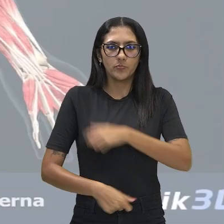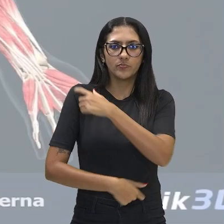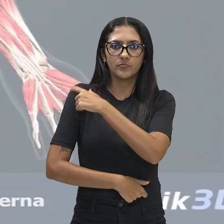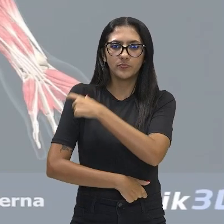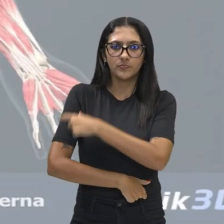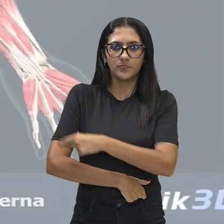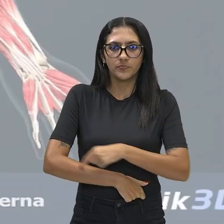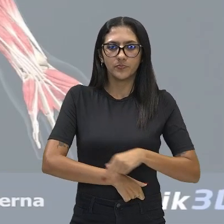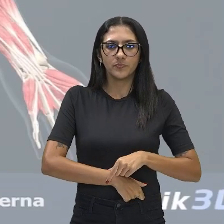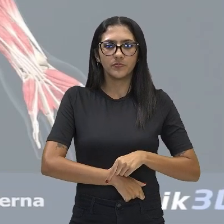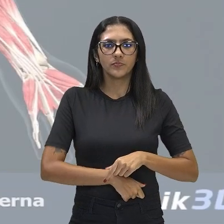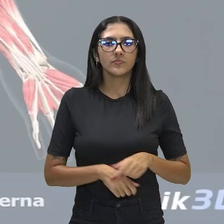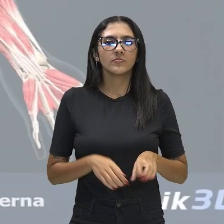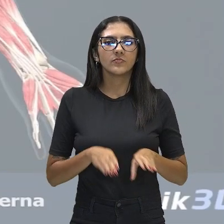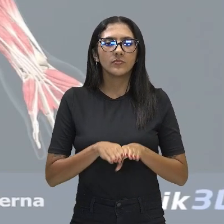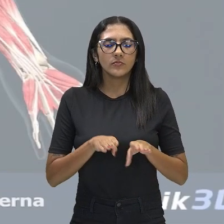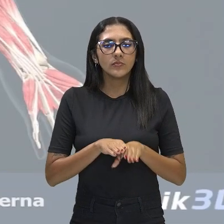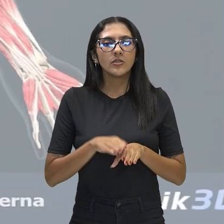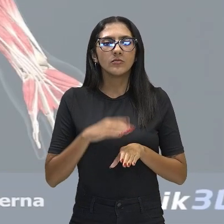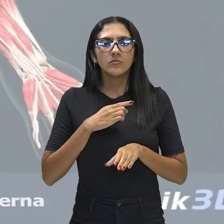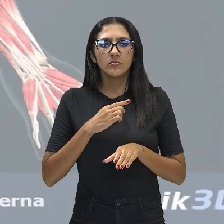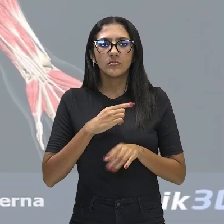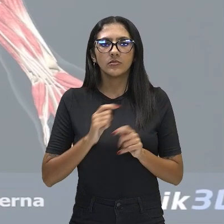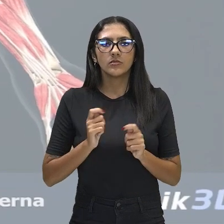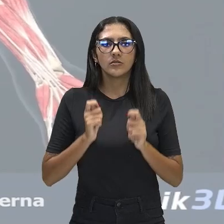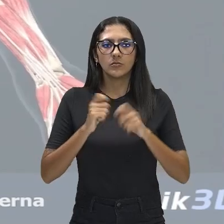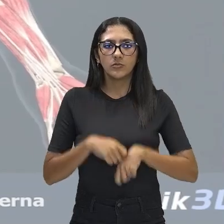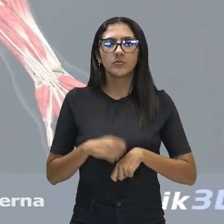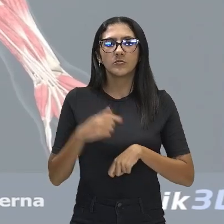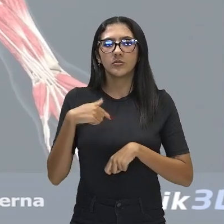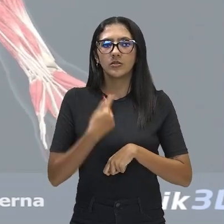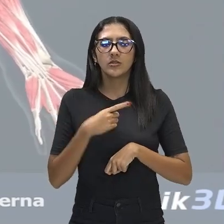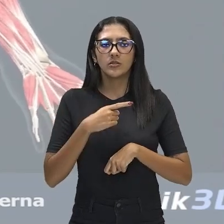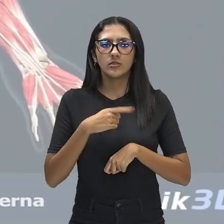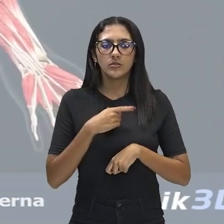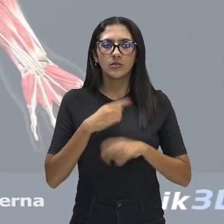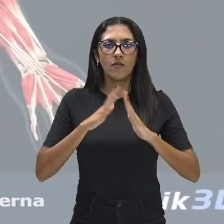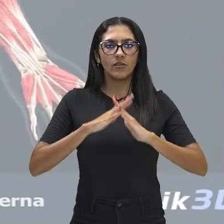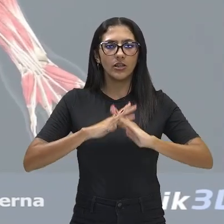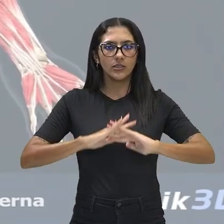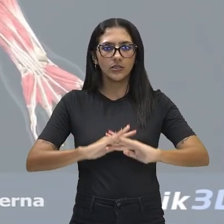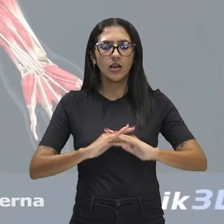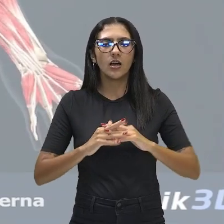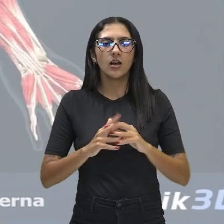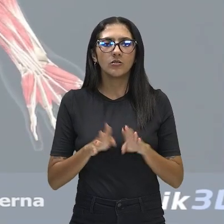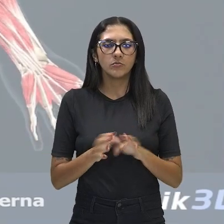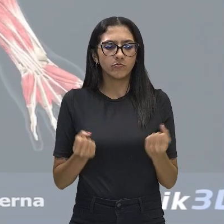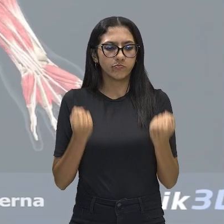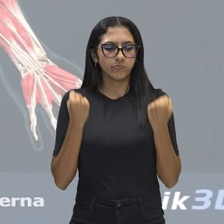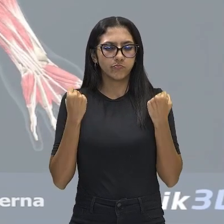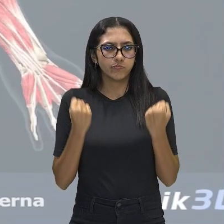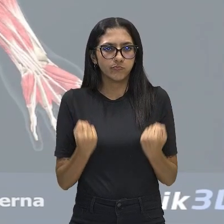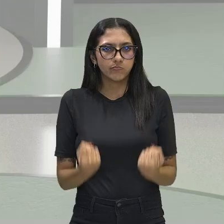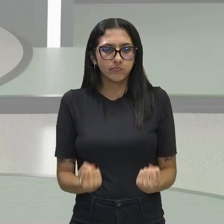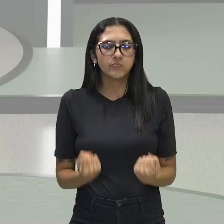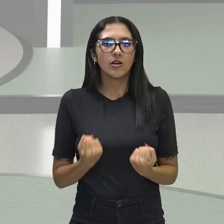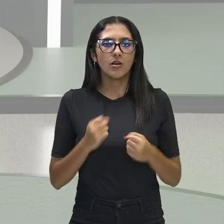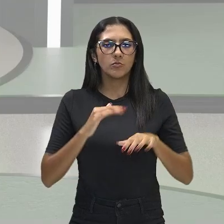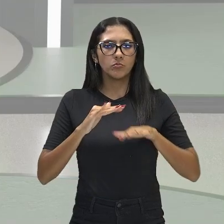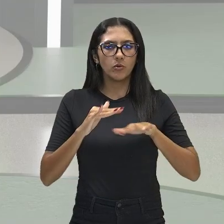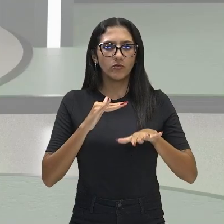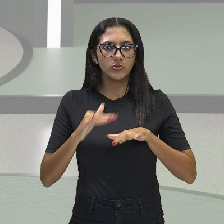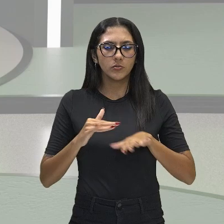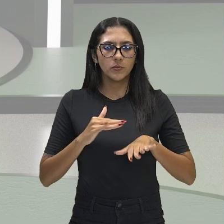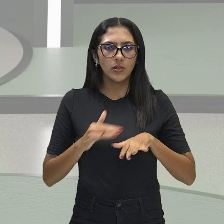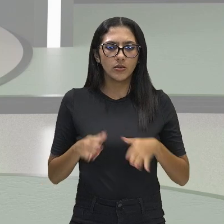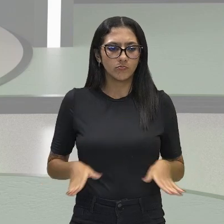braços, né, que vai nos permitir aí a flexão, a abdução, que é você fazer